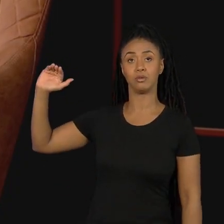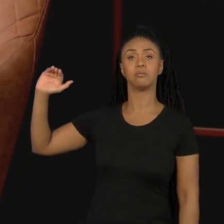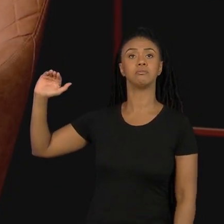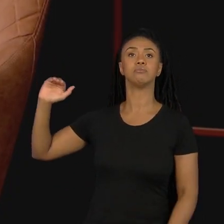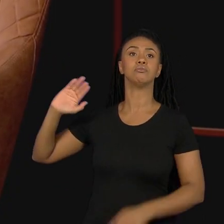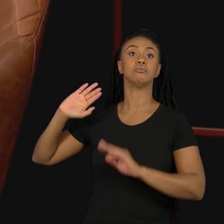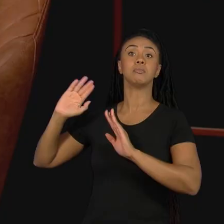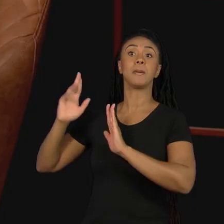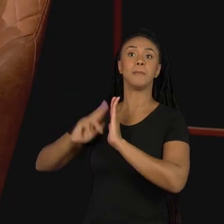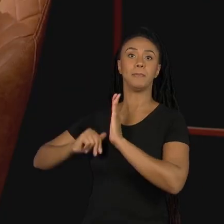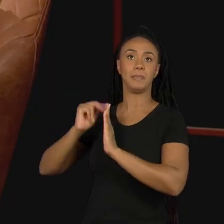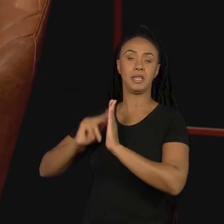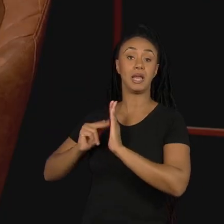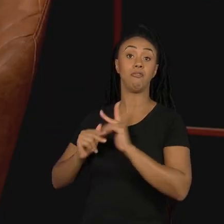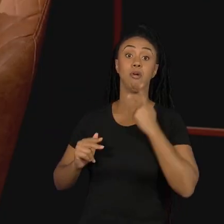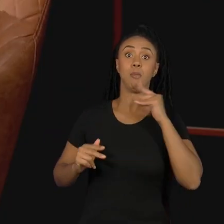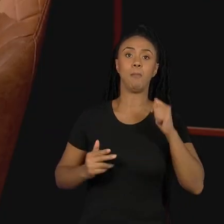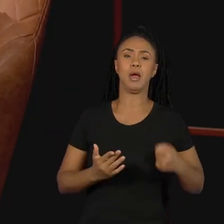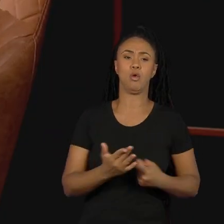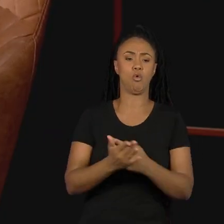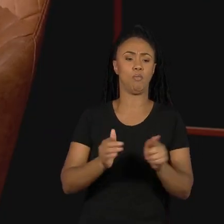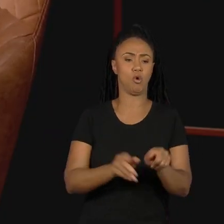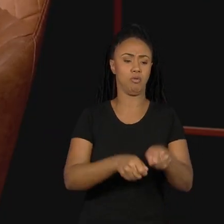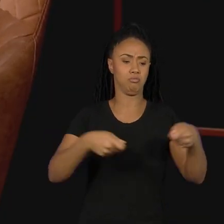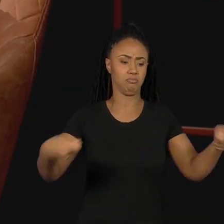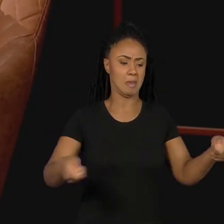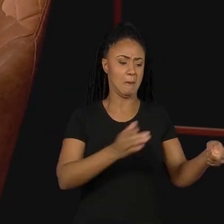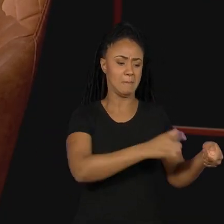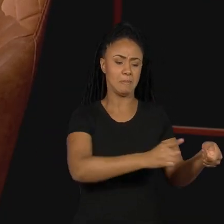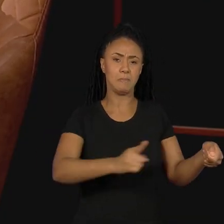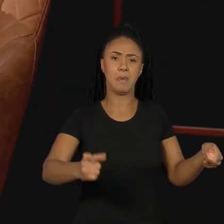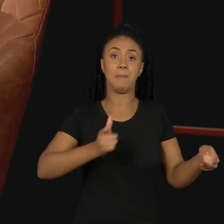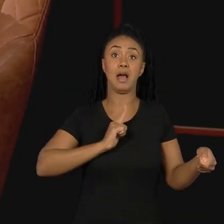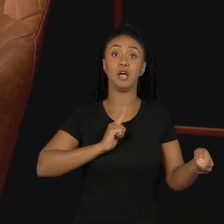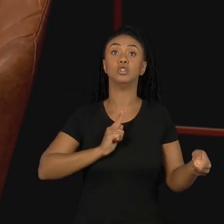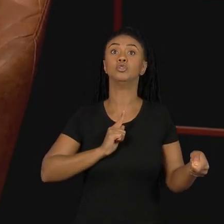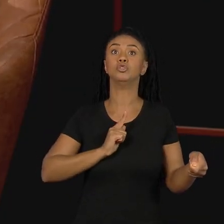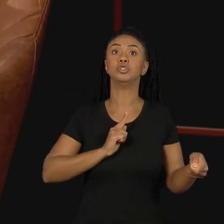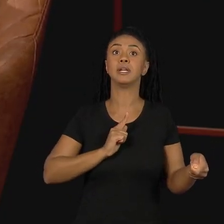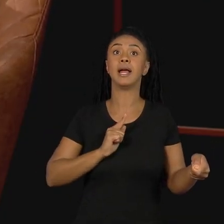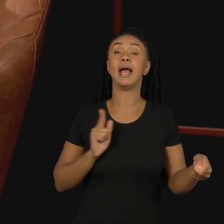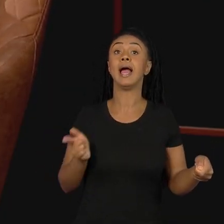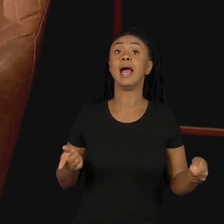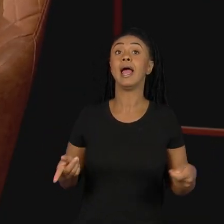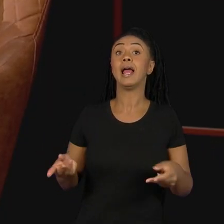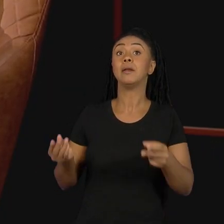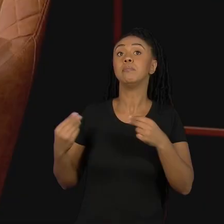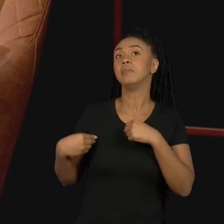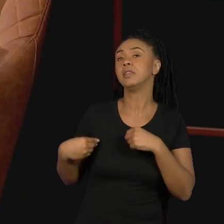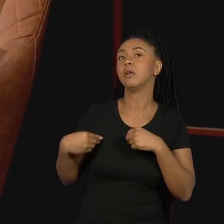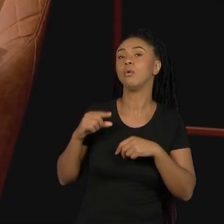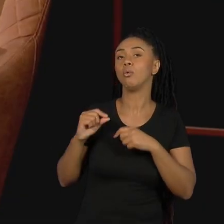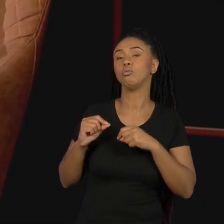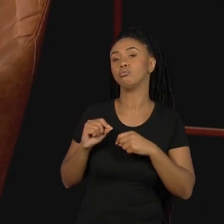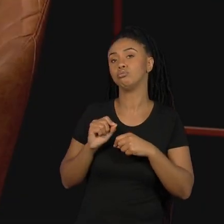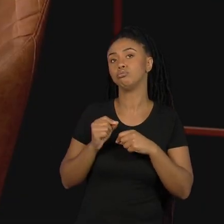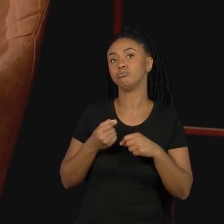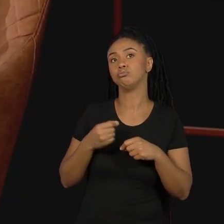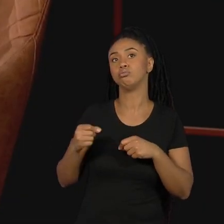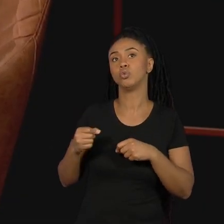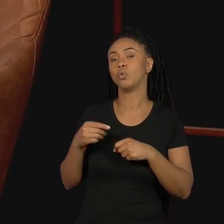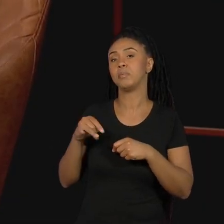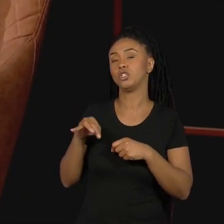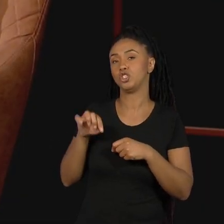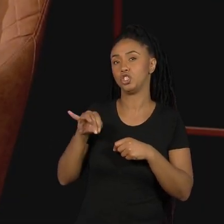Meu pai comprou um kit para ele, enorme. E a loja deu de presente um mini kit, que ficou para mim.